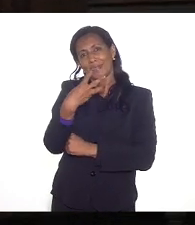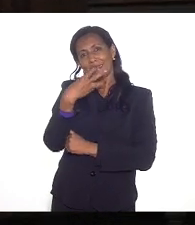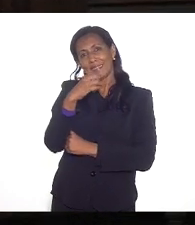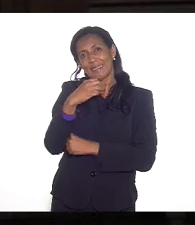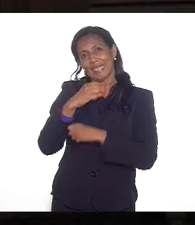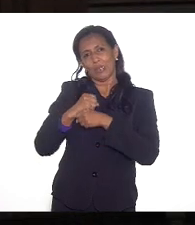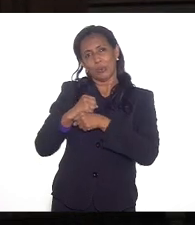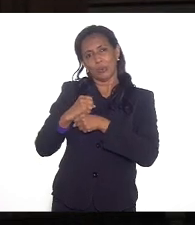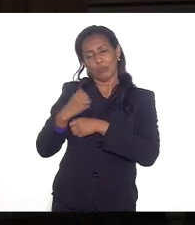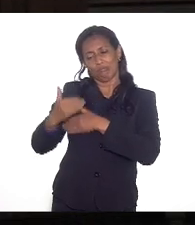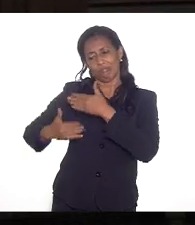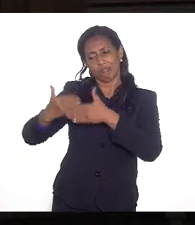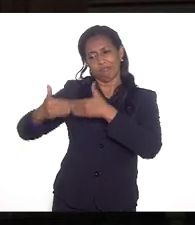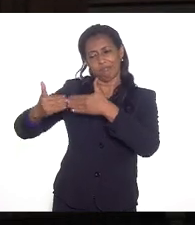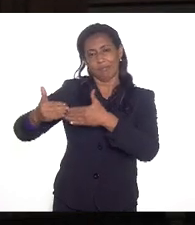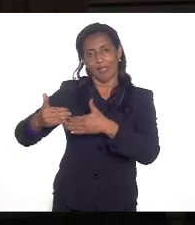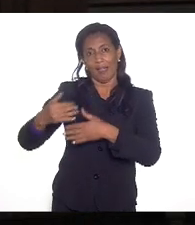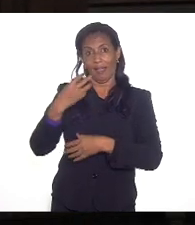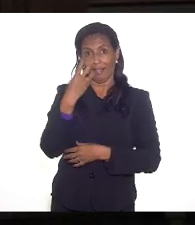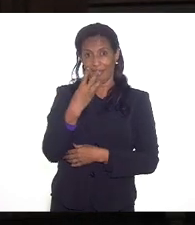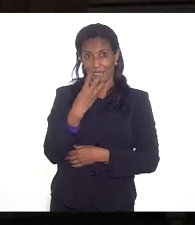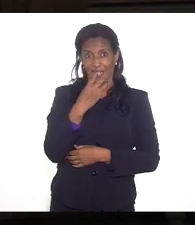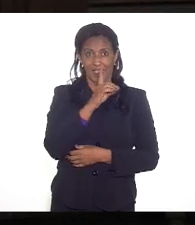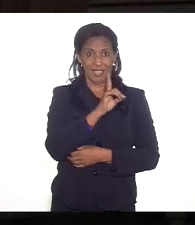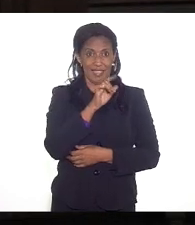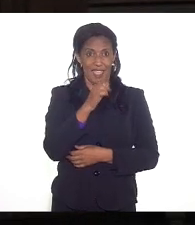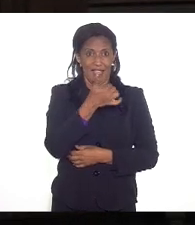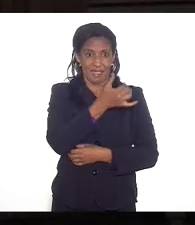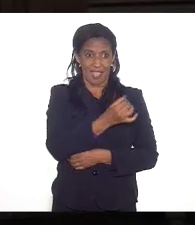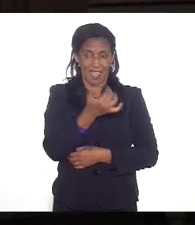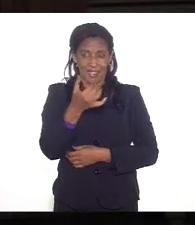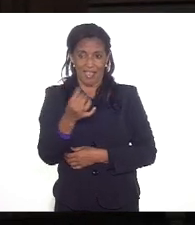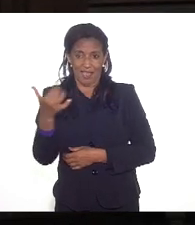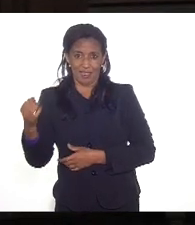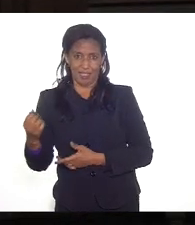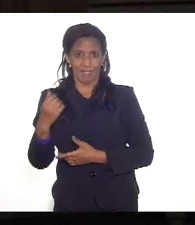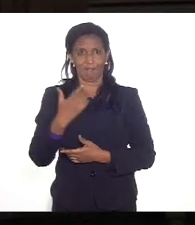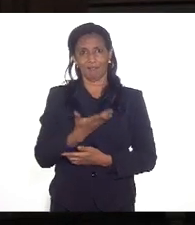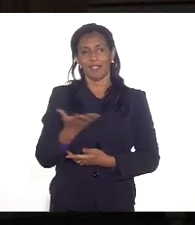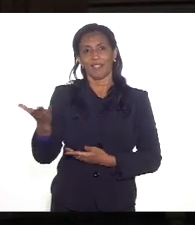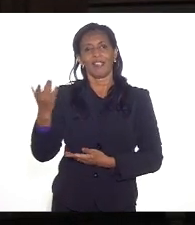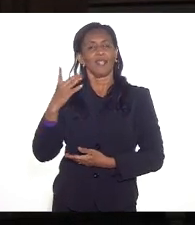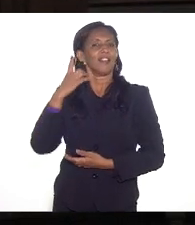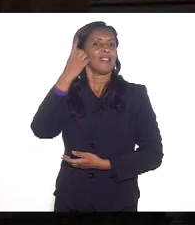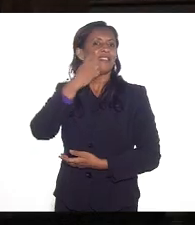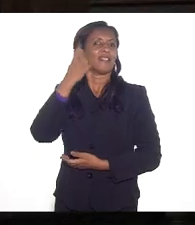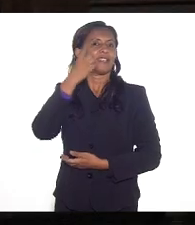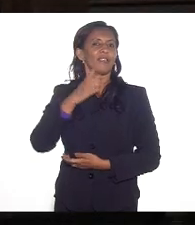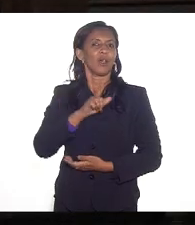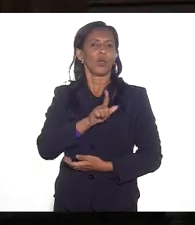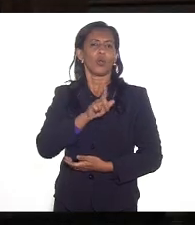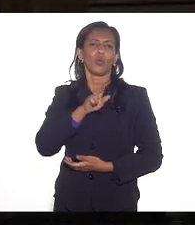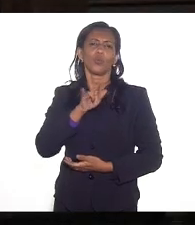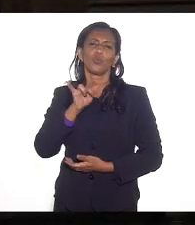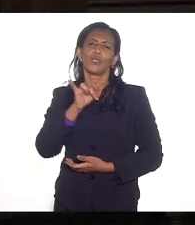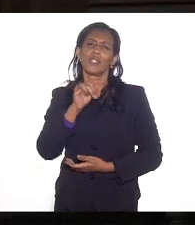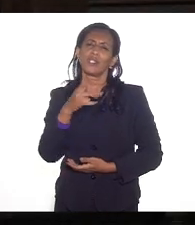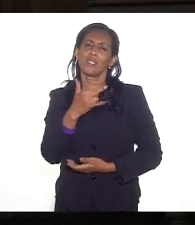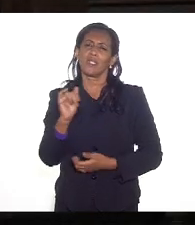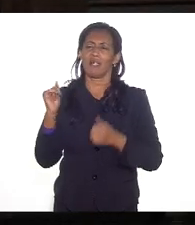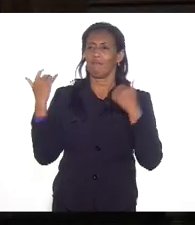décadas a 30 dela três décadas desculpa que a nossa deputada Lucinha